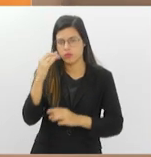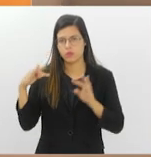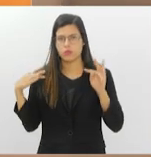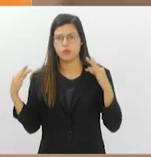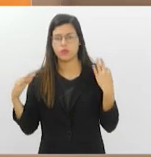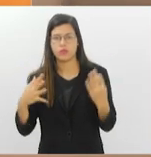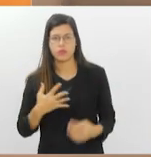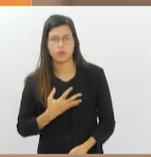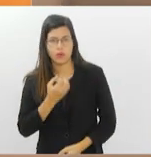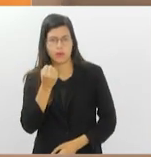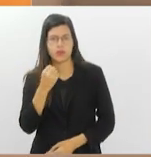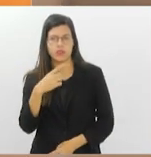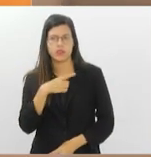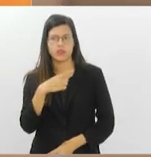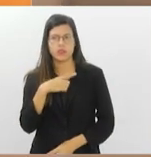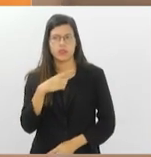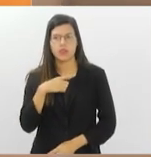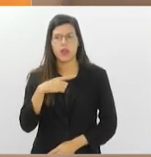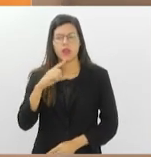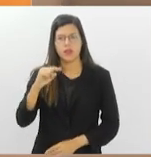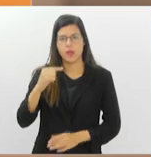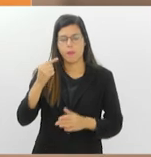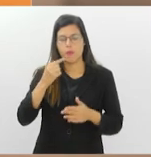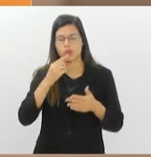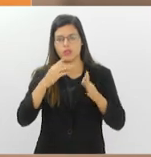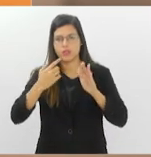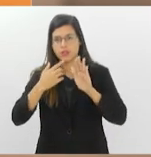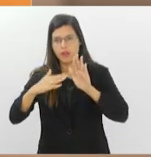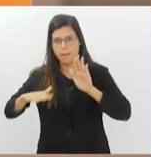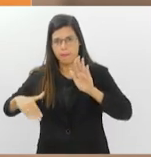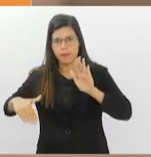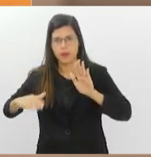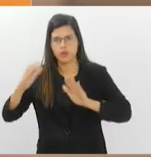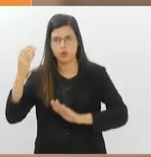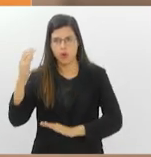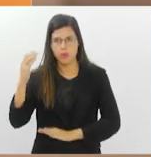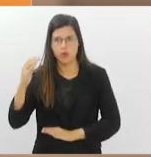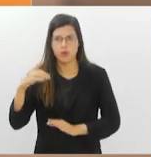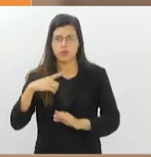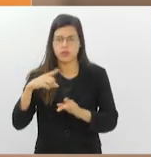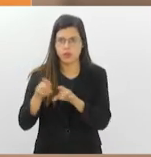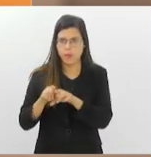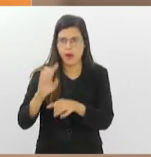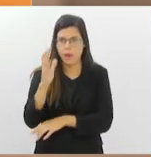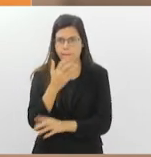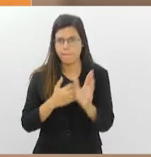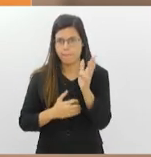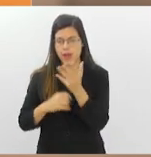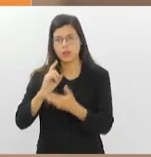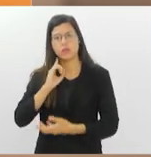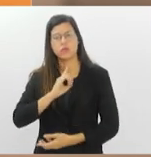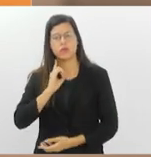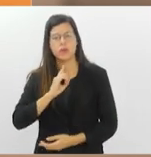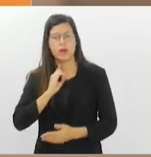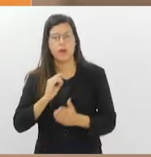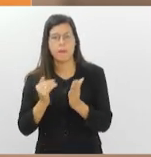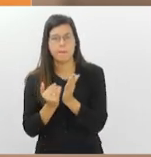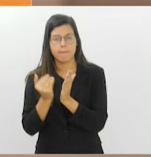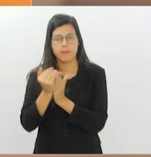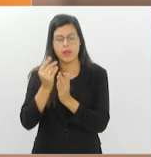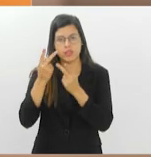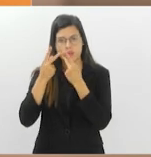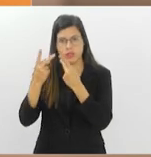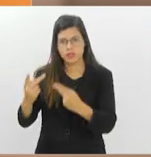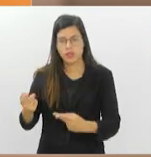surpresas depois das praias de Copacabana e leme está o Parque do Flamengo lugar mais visitado até que as praias de Panema Leblon e